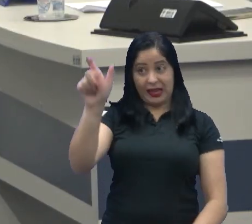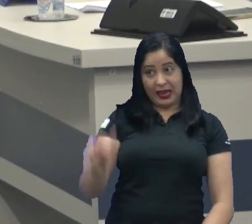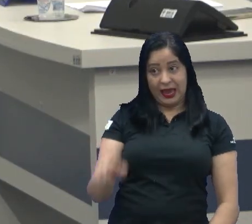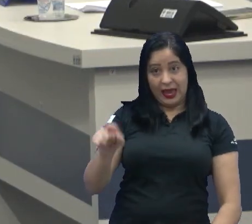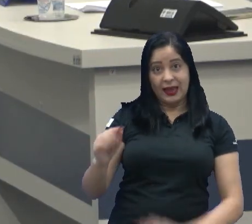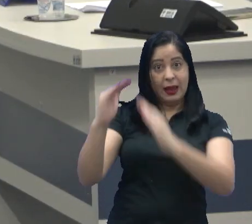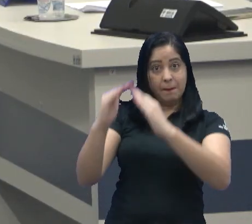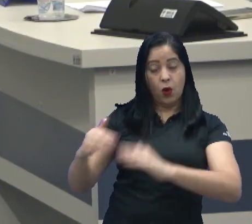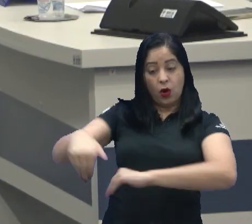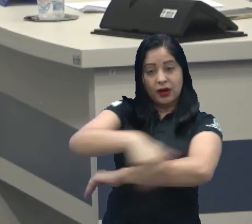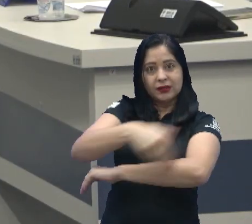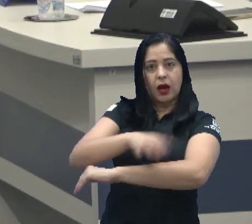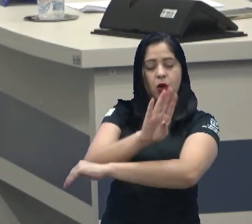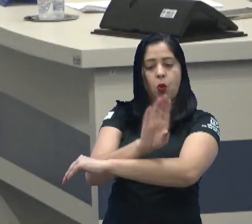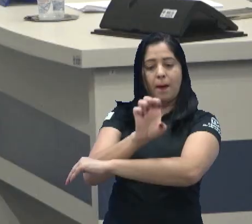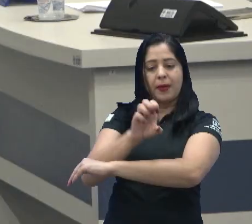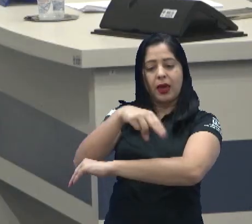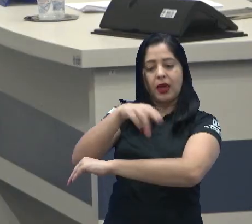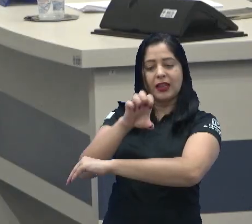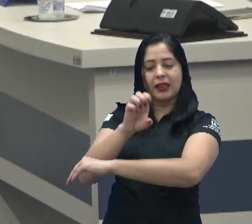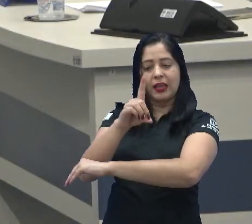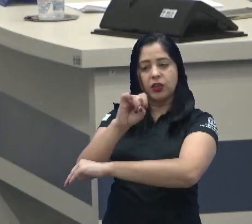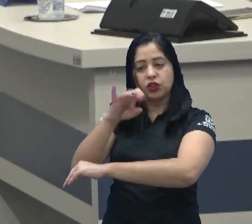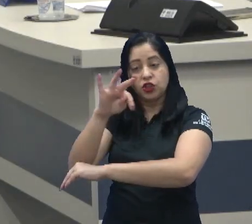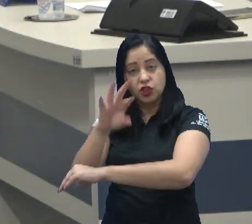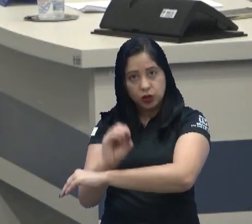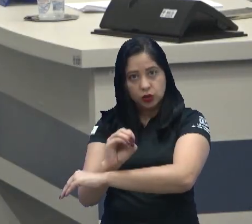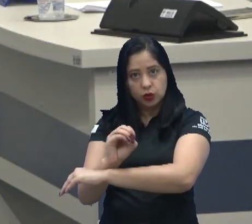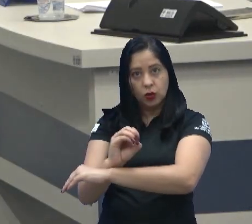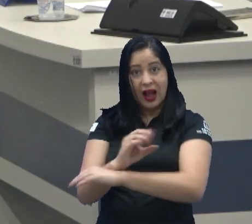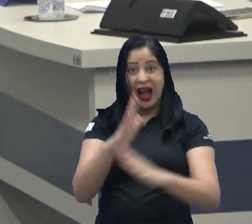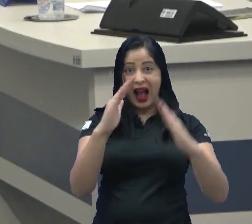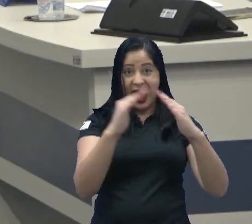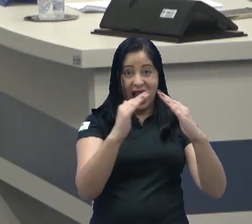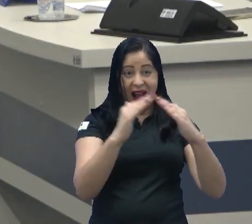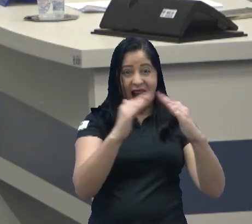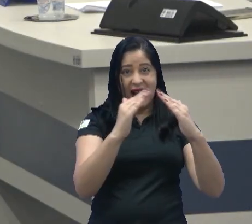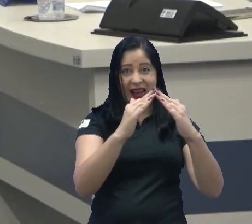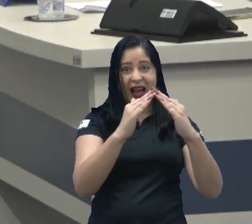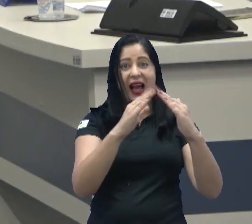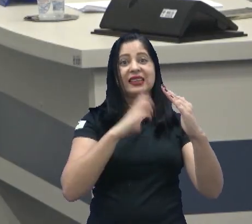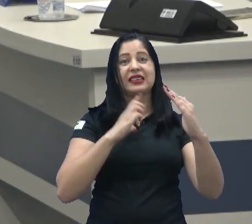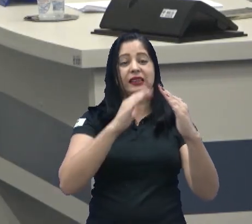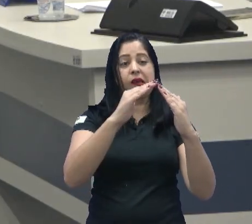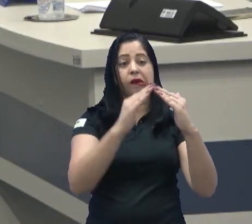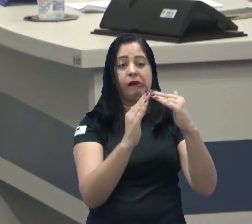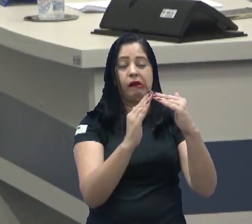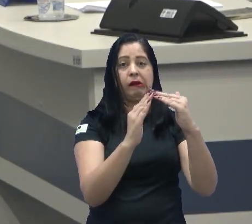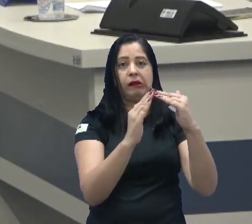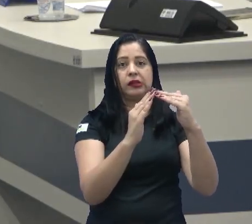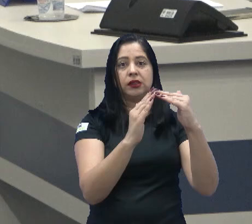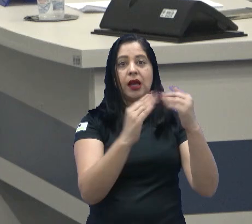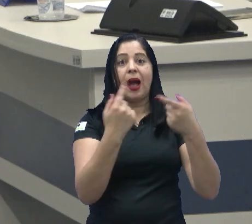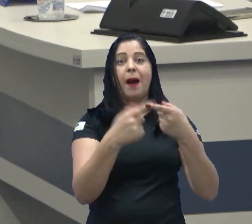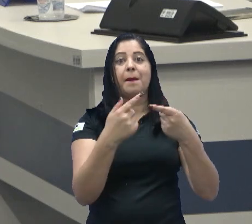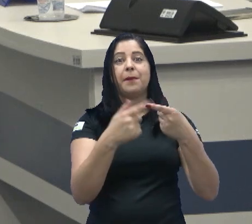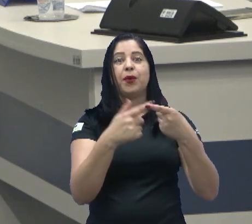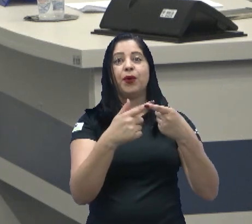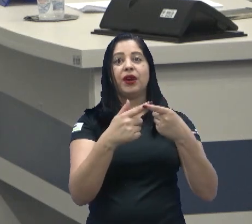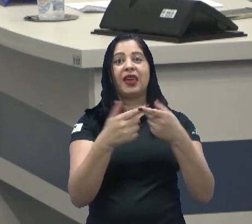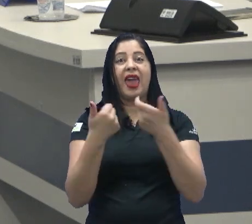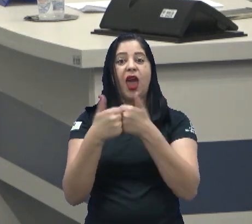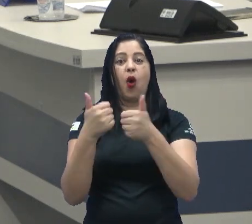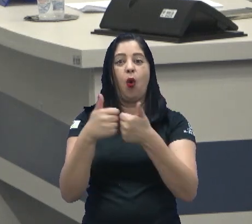rua Benedito Pereira da Silva, que tem sua casa toda rachada, trincada, por conta do transporte coletivo